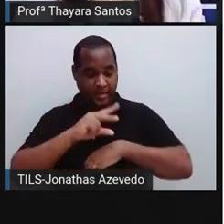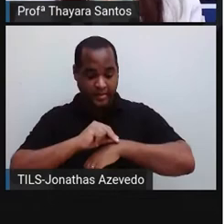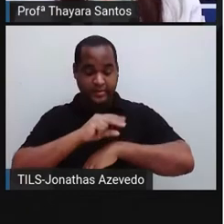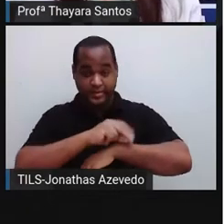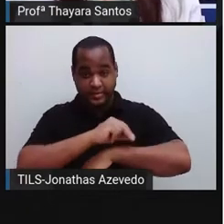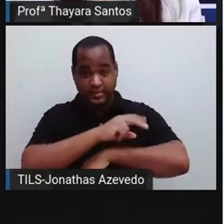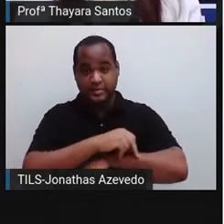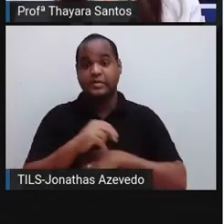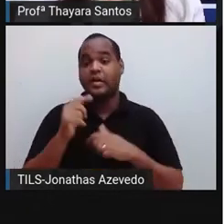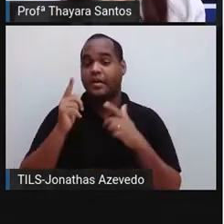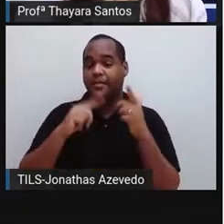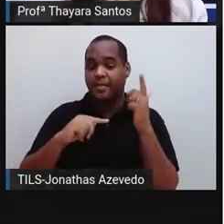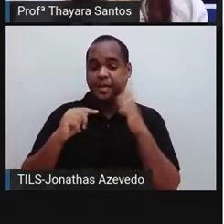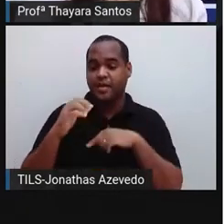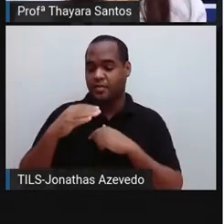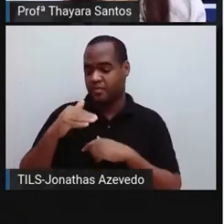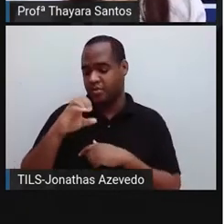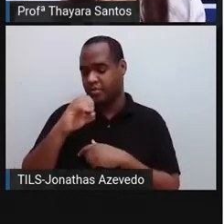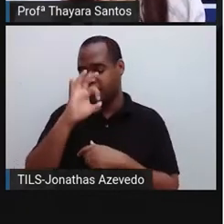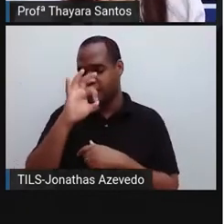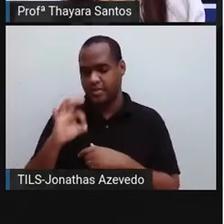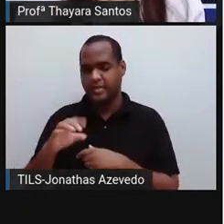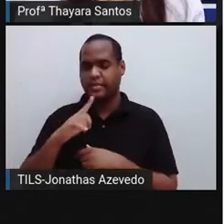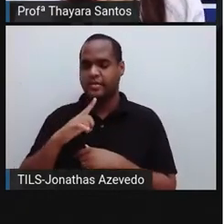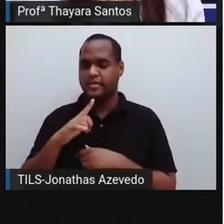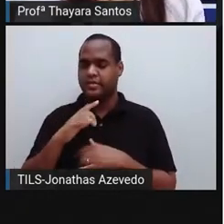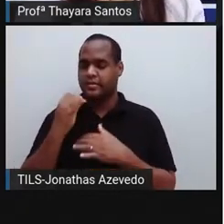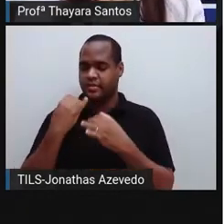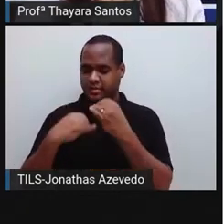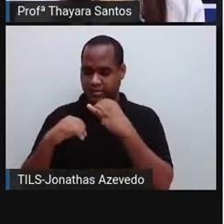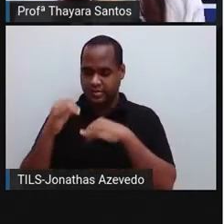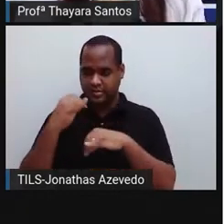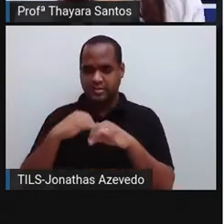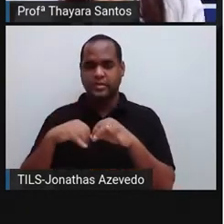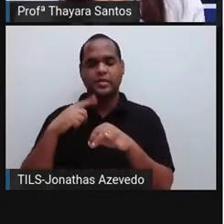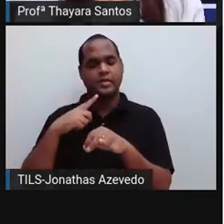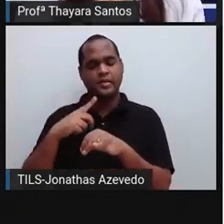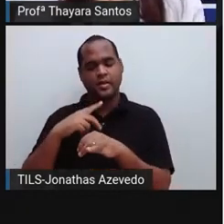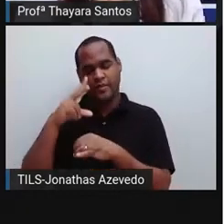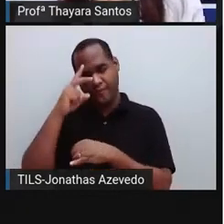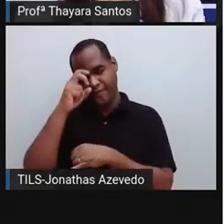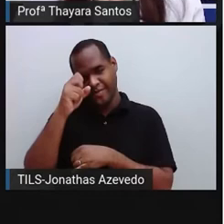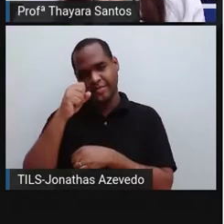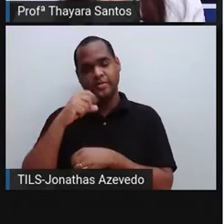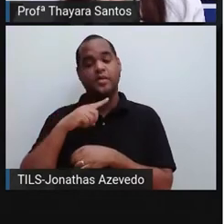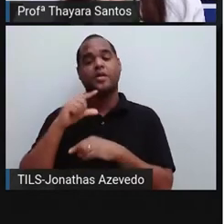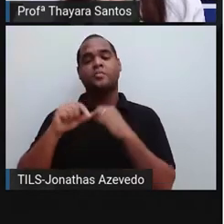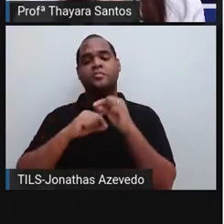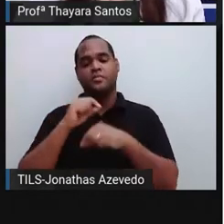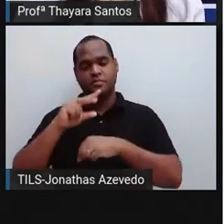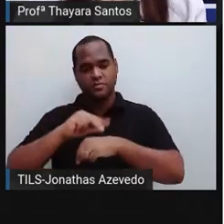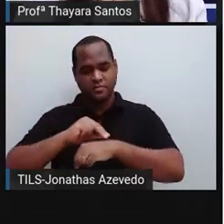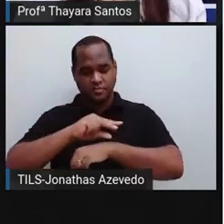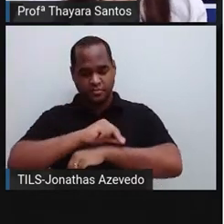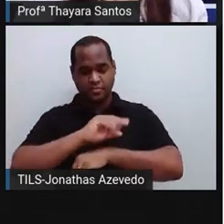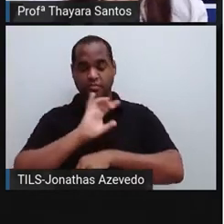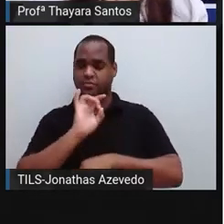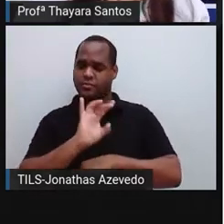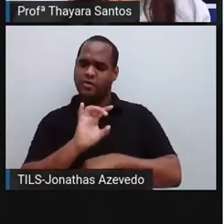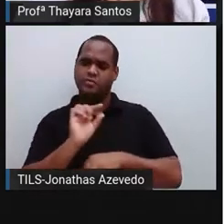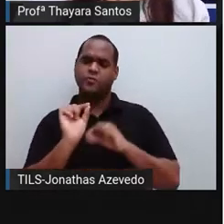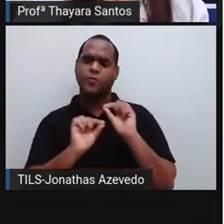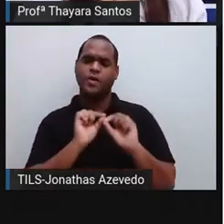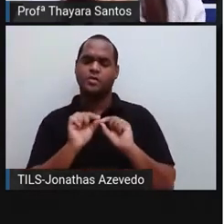ele consegue absorver 10% da energia que estava no gafanhoto. E ele absorve só